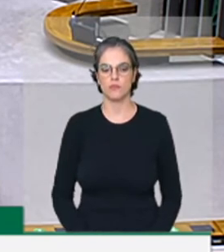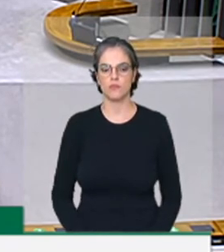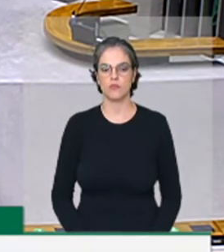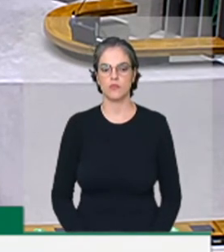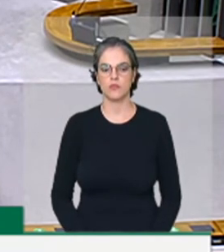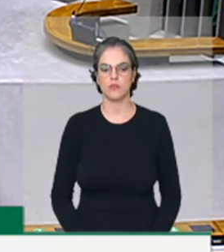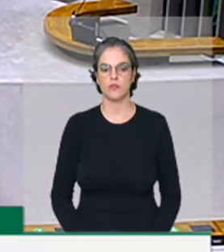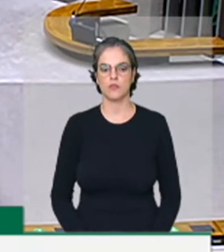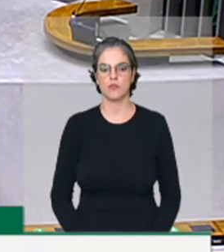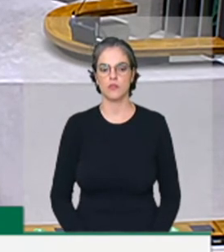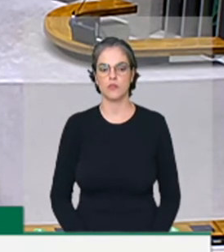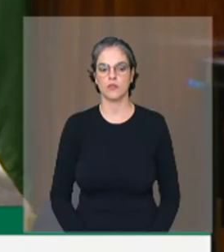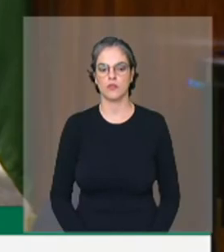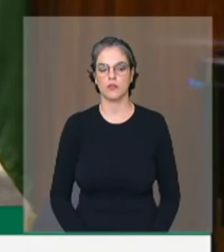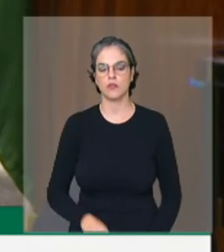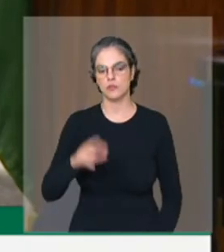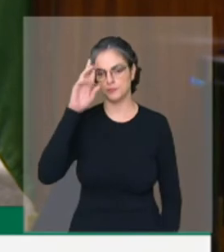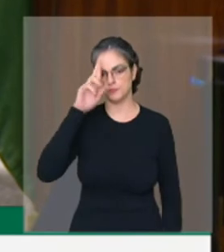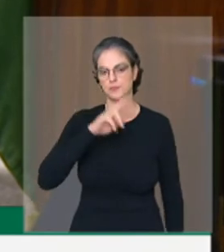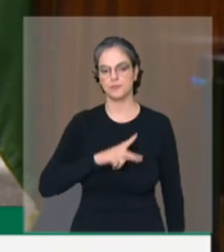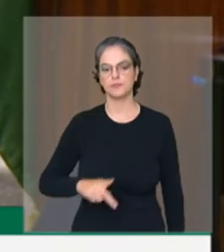Dez minutos. Senhor presidente,